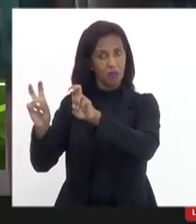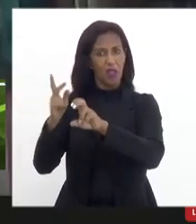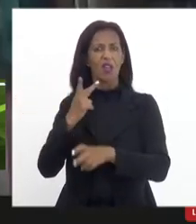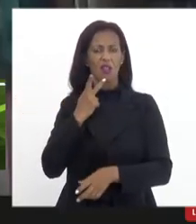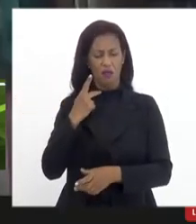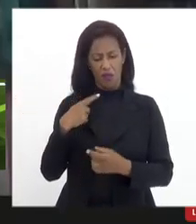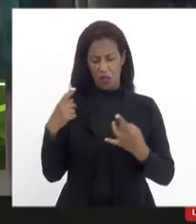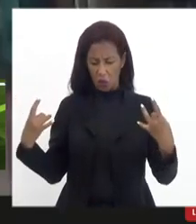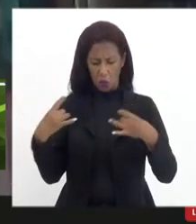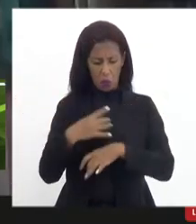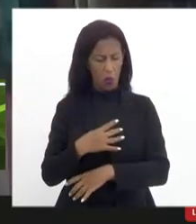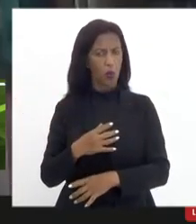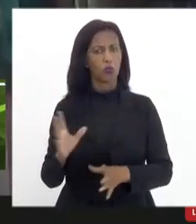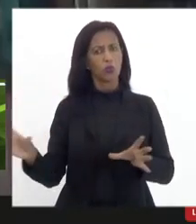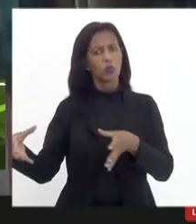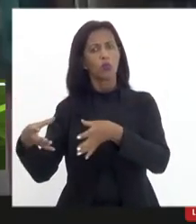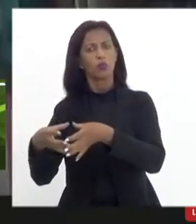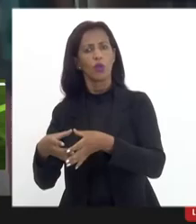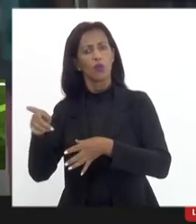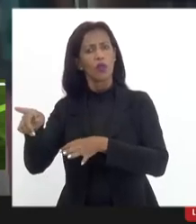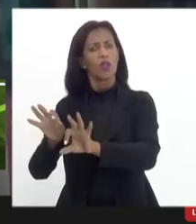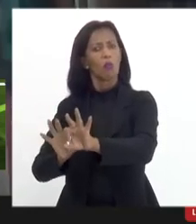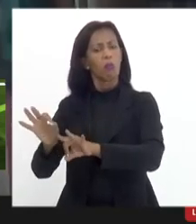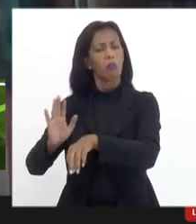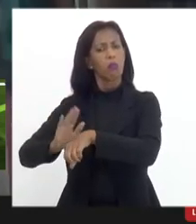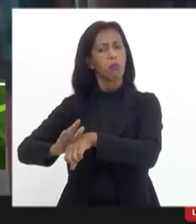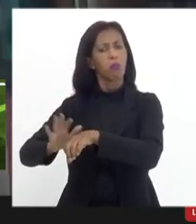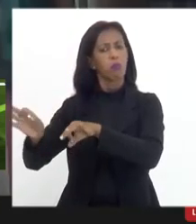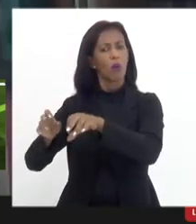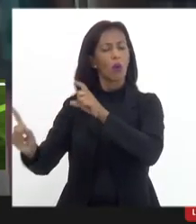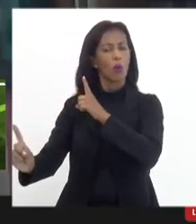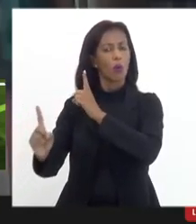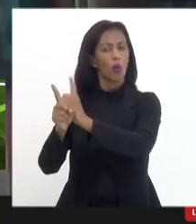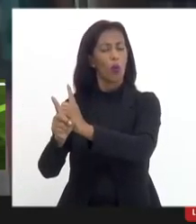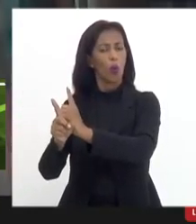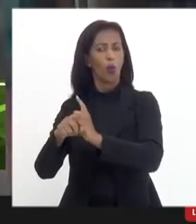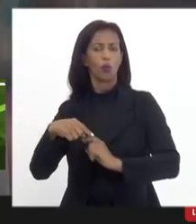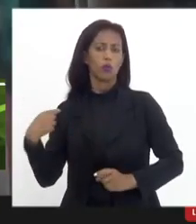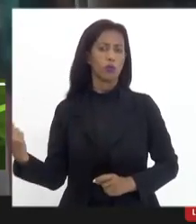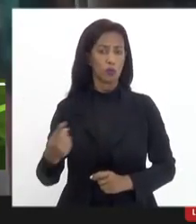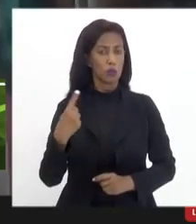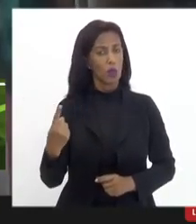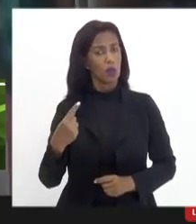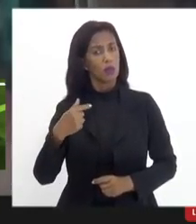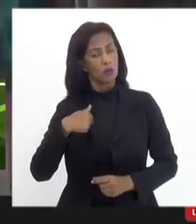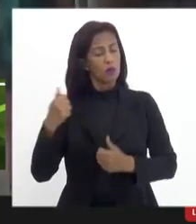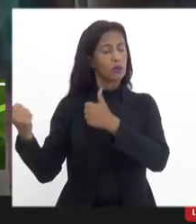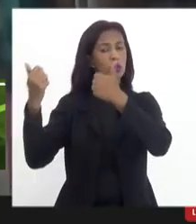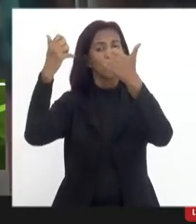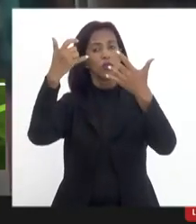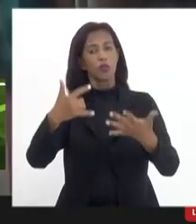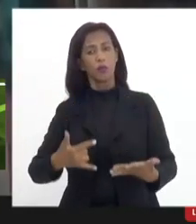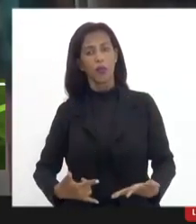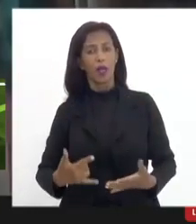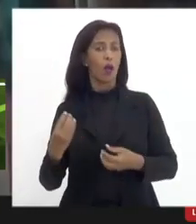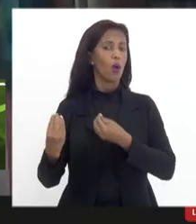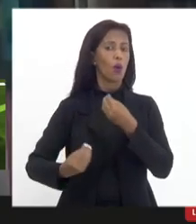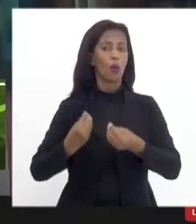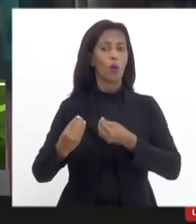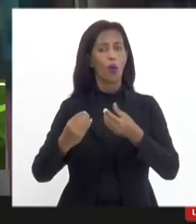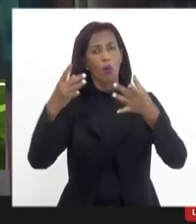à disposição de vocês. Vocês organizam aí um encontro nosso, exatamente, para eu explicar como tudo aconteceu,